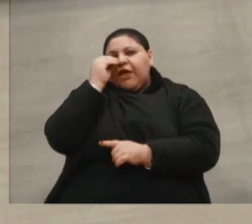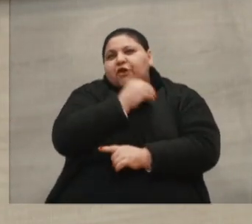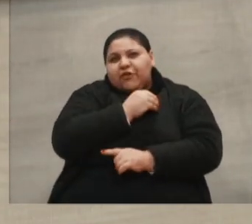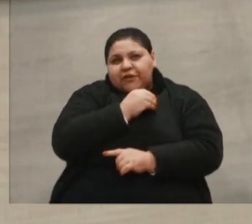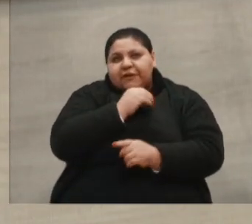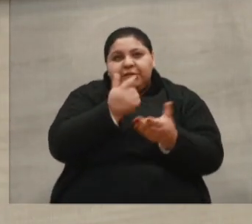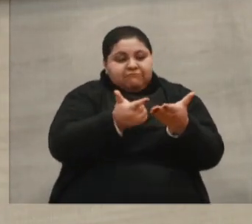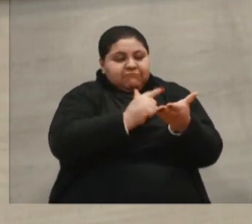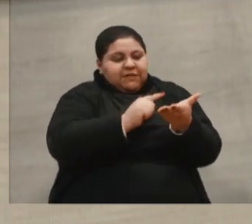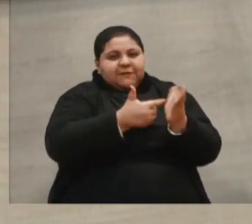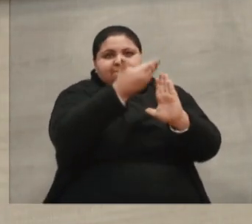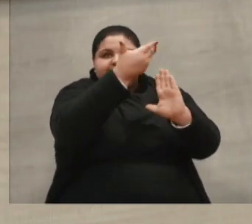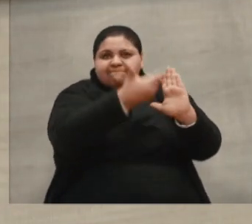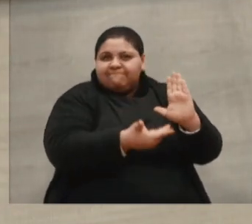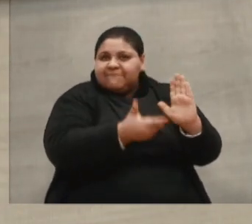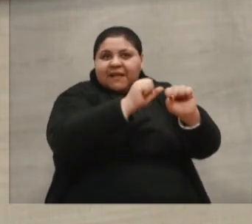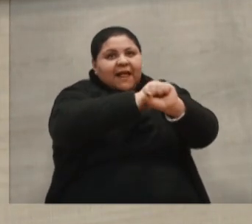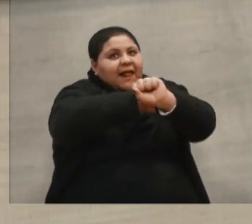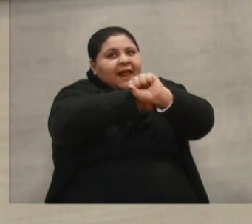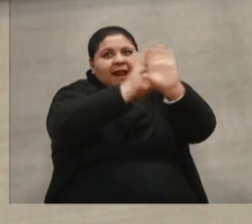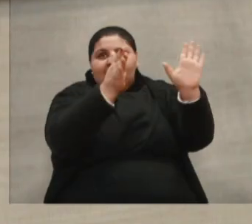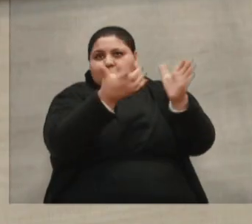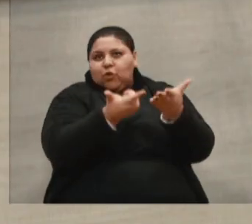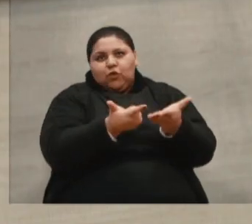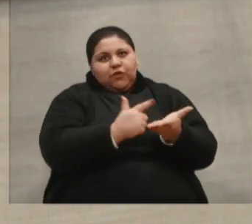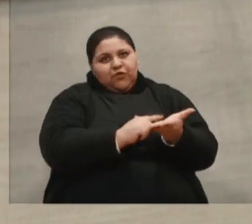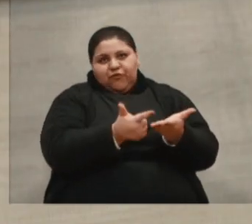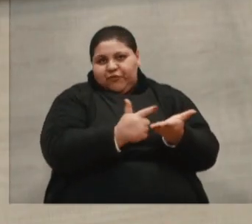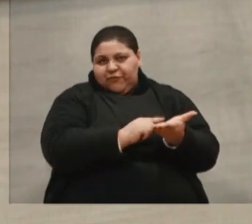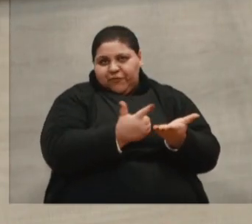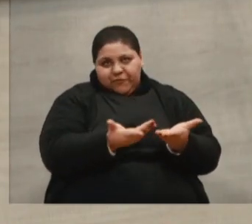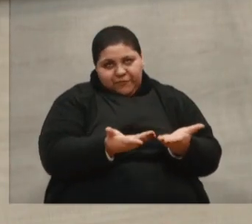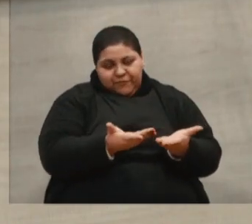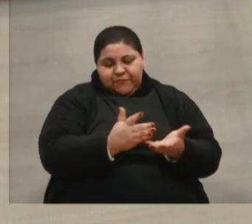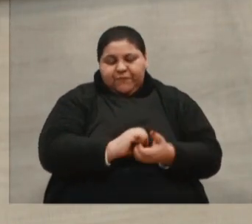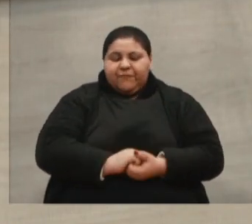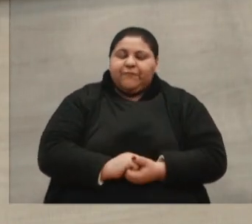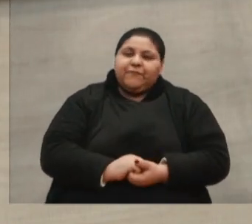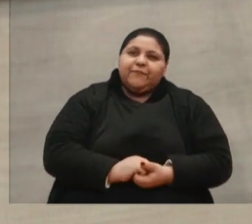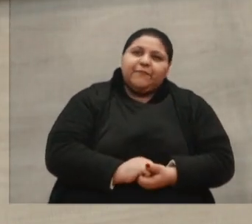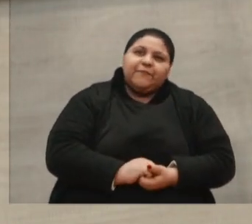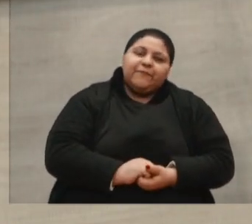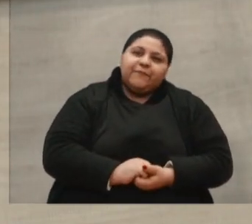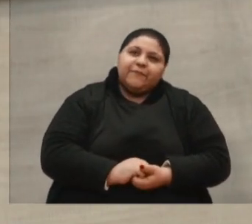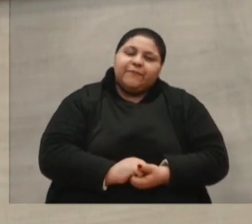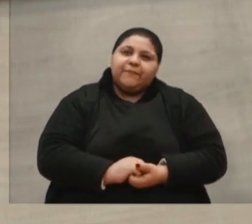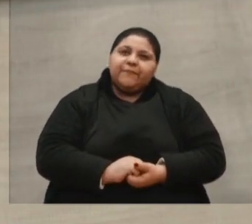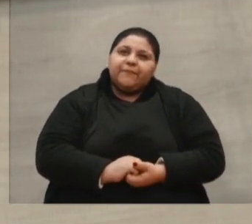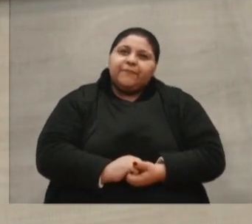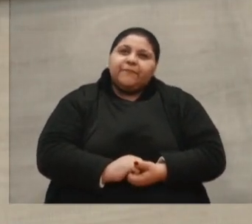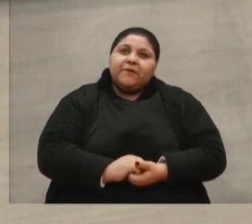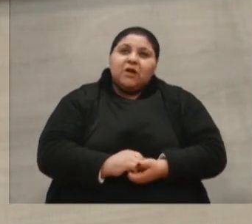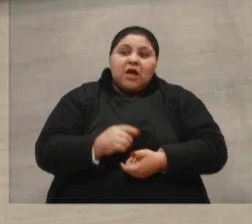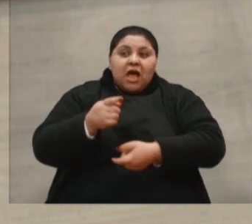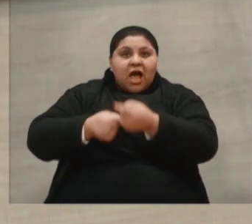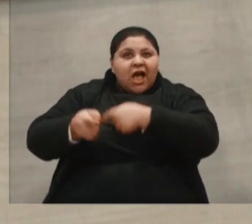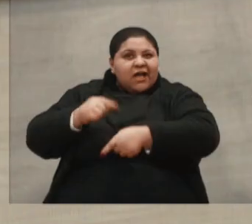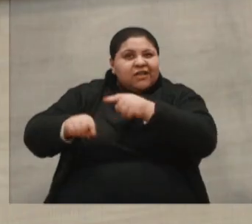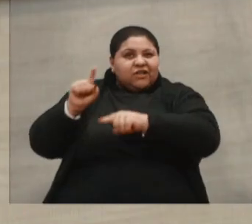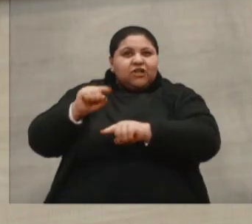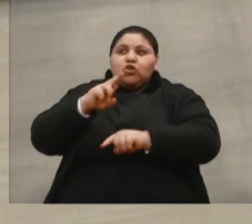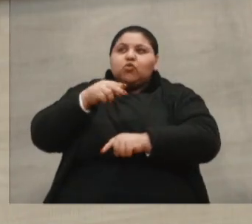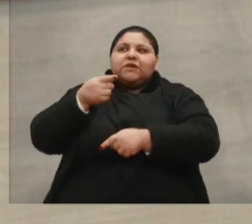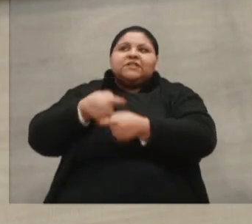porque está escrito de forma bem explícita, né? Sim. No teu texto aqui, no teu relato.